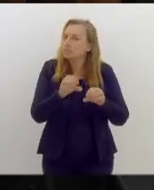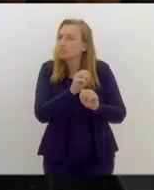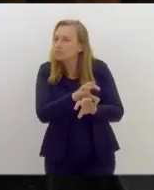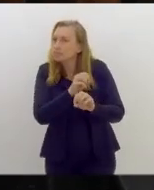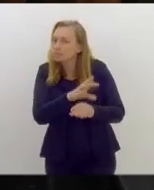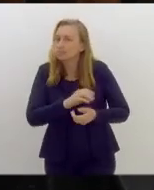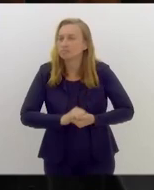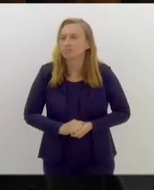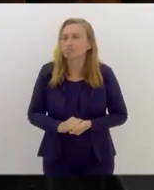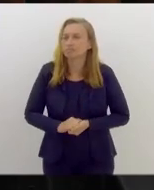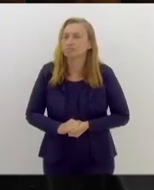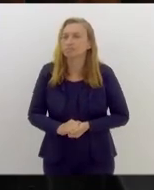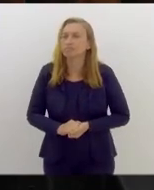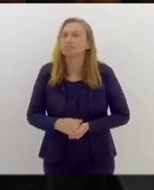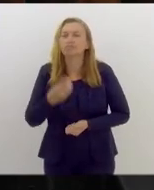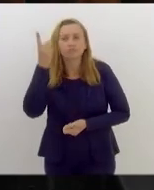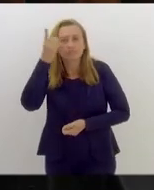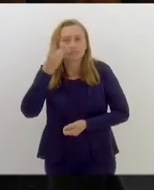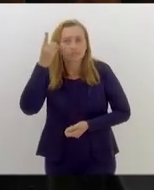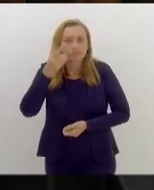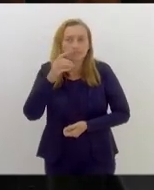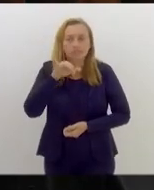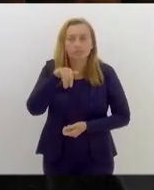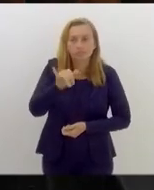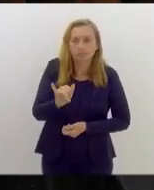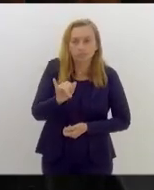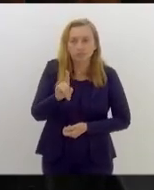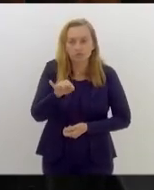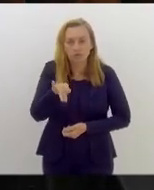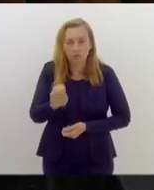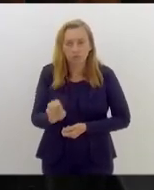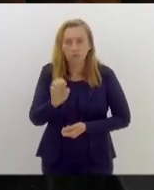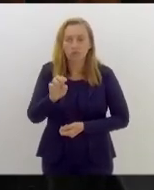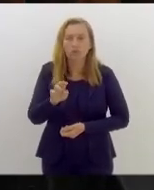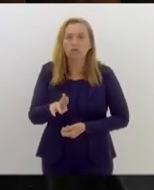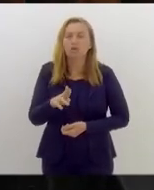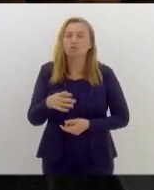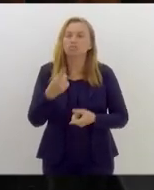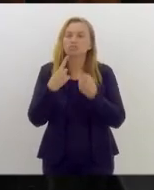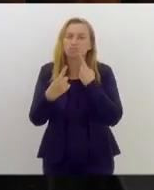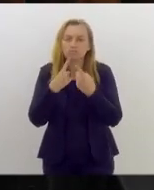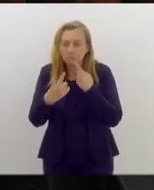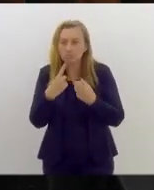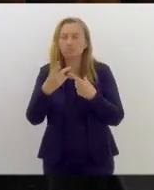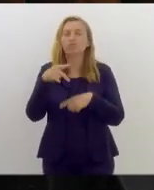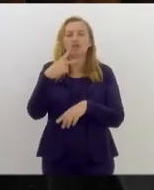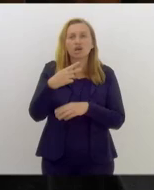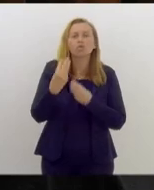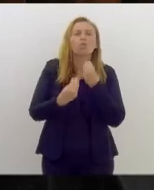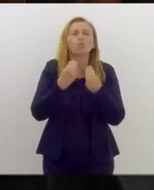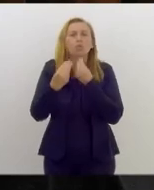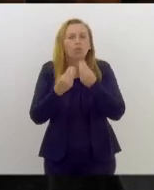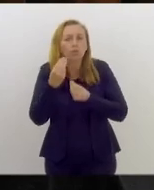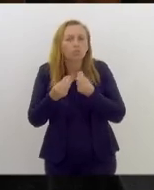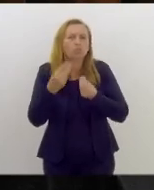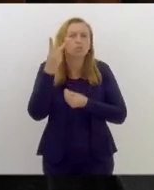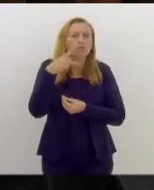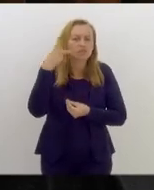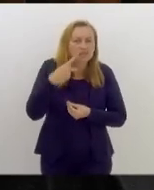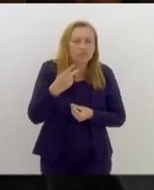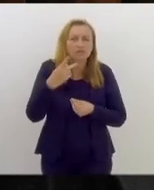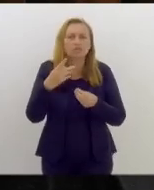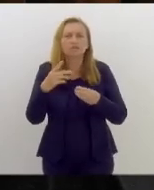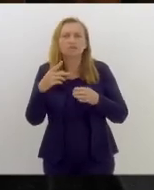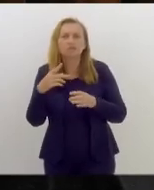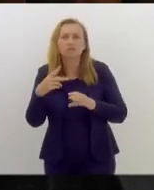Educação, à época presidida pelo deputado Conte Bittencourt, eu estive aqui debatendo, né, e falando como parlamentar da Câmara Municipal